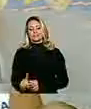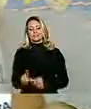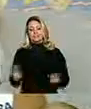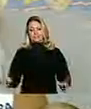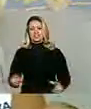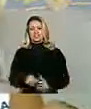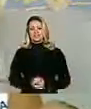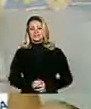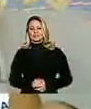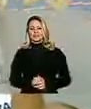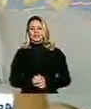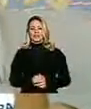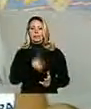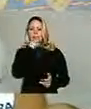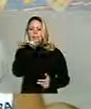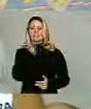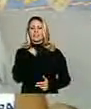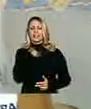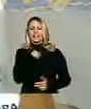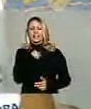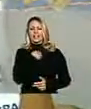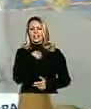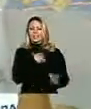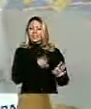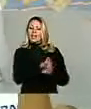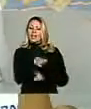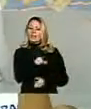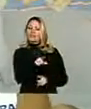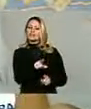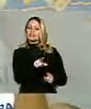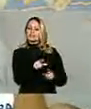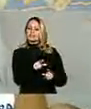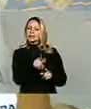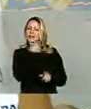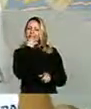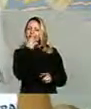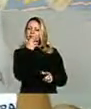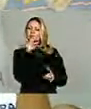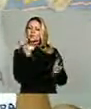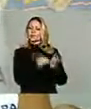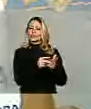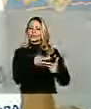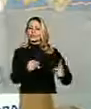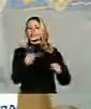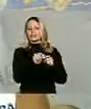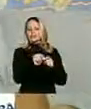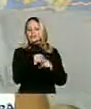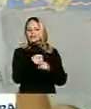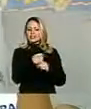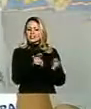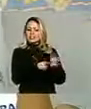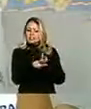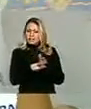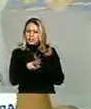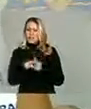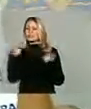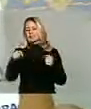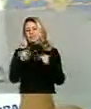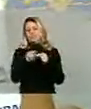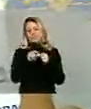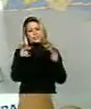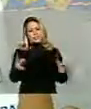Você acha que você foi negligente durante a gravidez? Você fez os exames como deveria ter